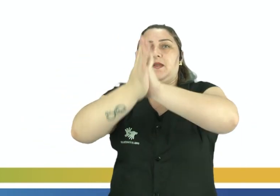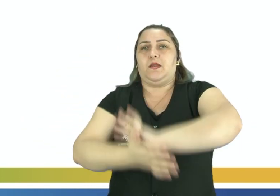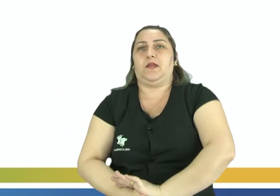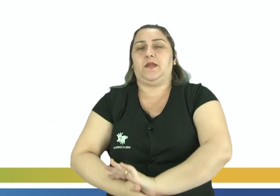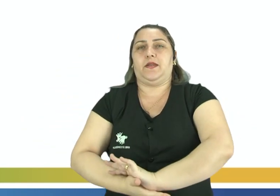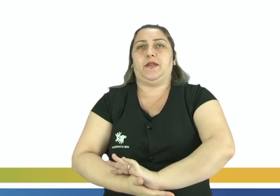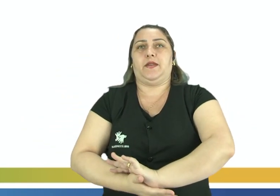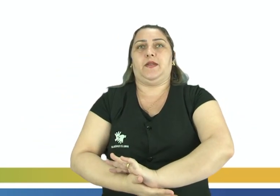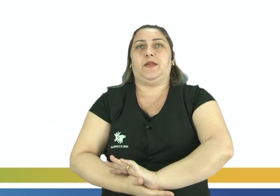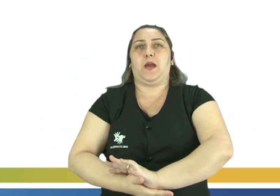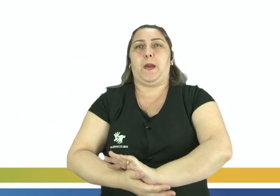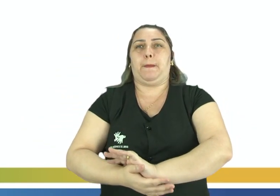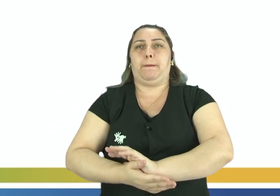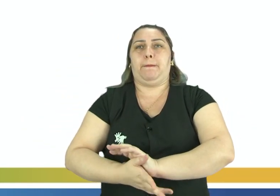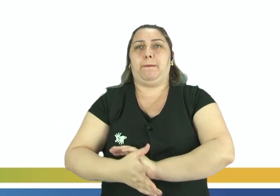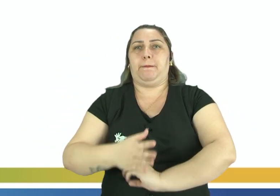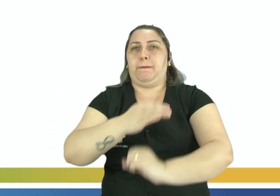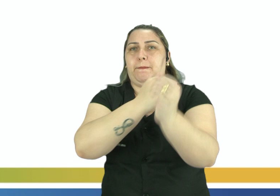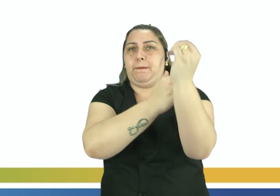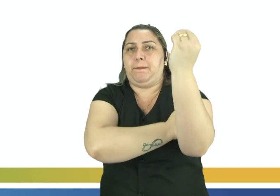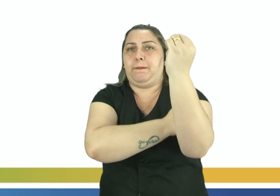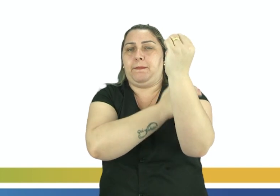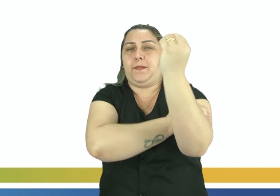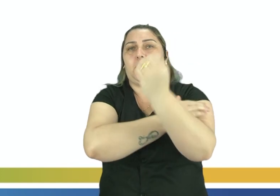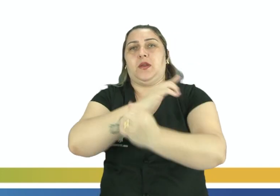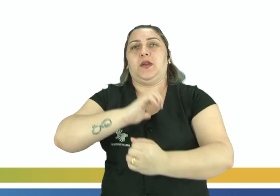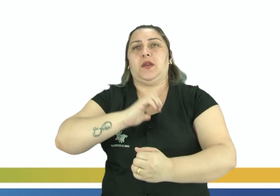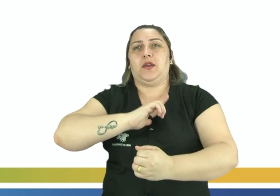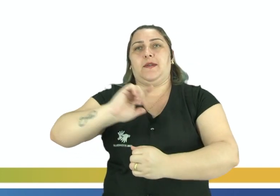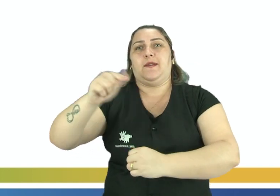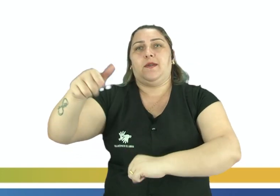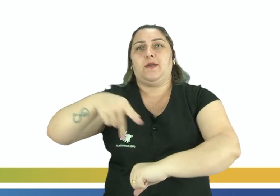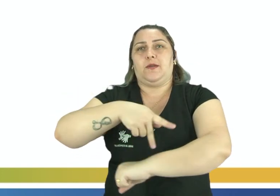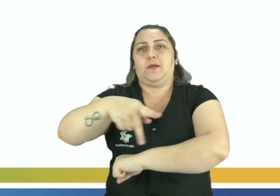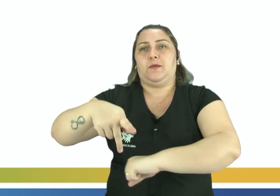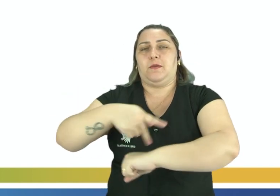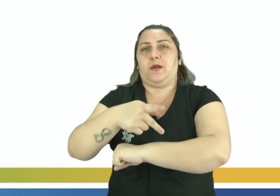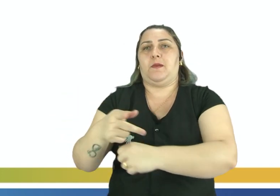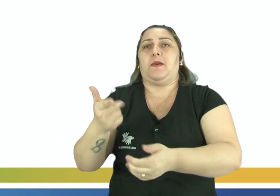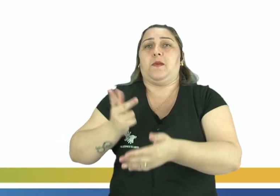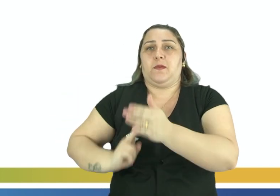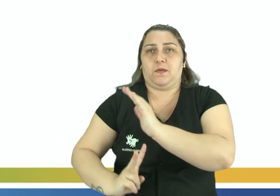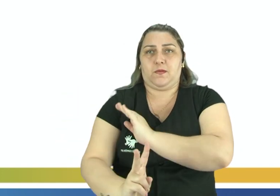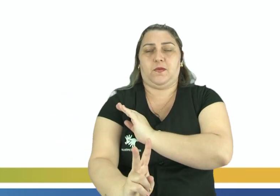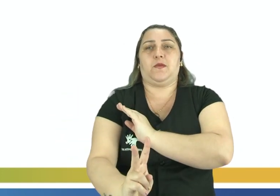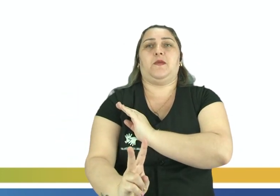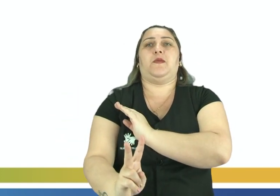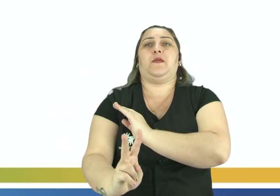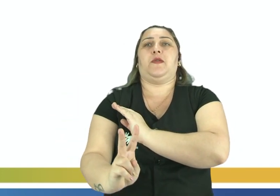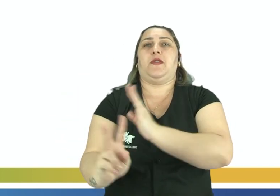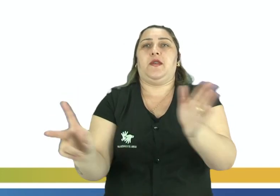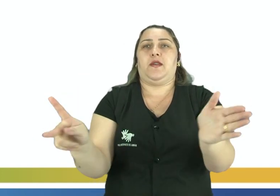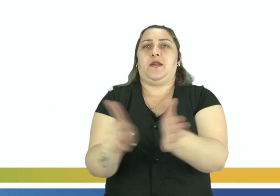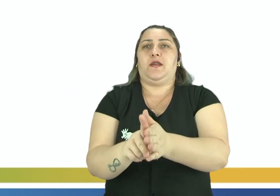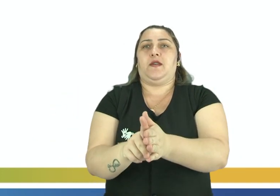espécie de poder que havia em determinado país para implantar a sua forma de governo, ou seja, colocar